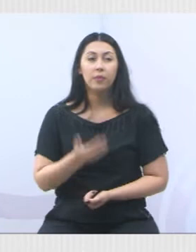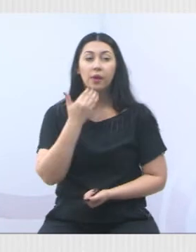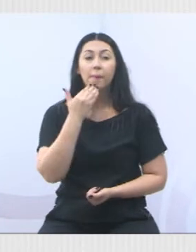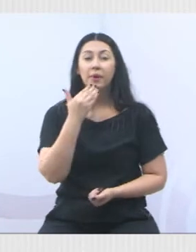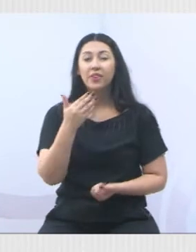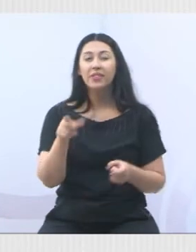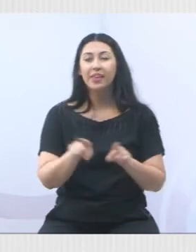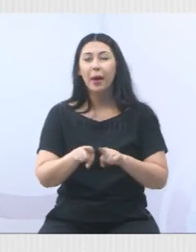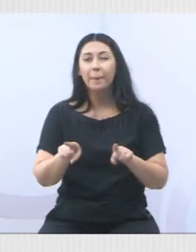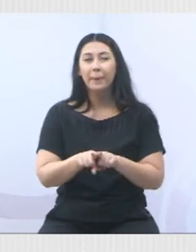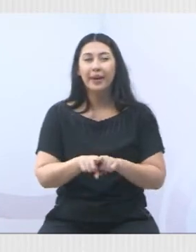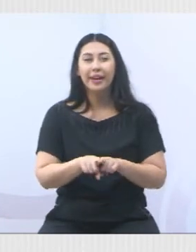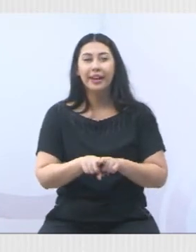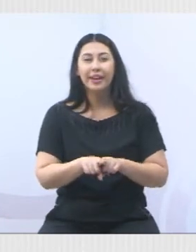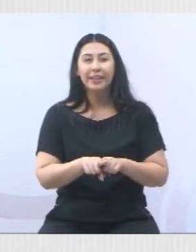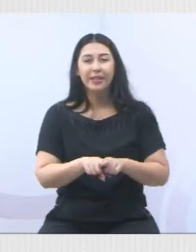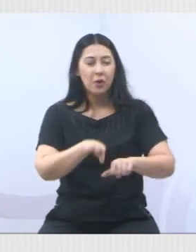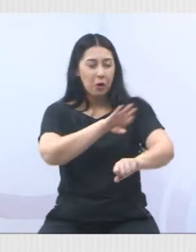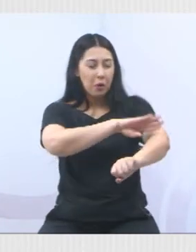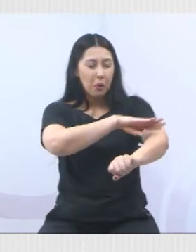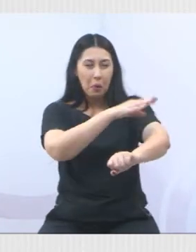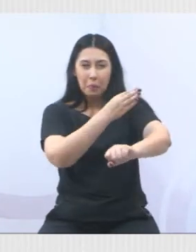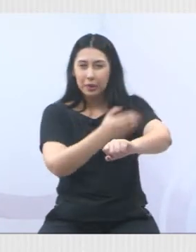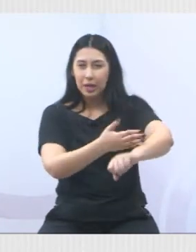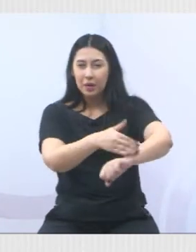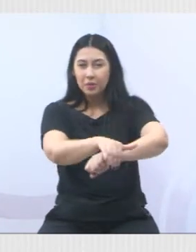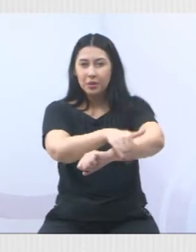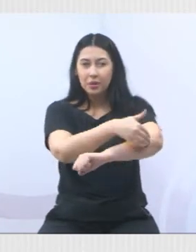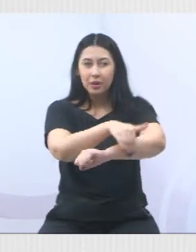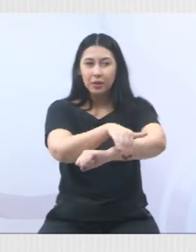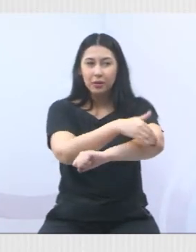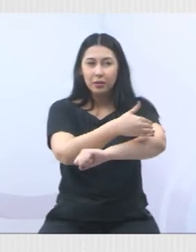Pedimos a manutenção no obstáculo na rua